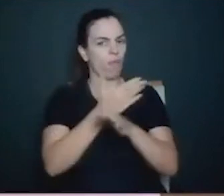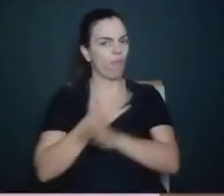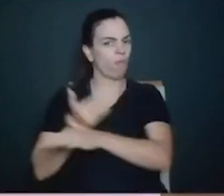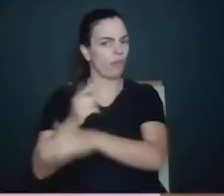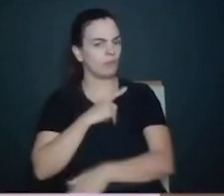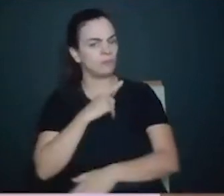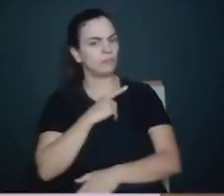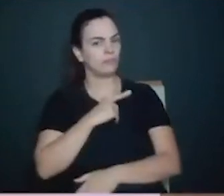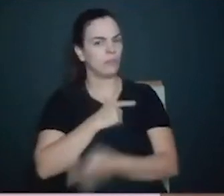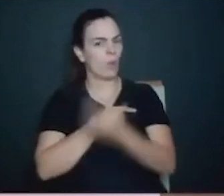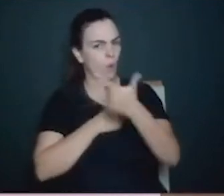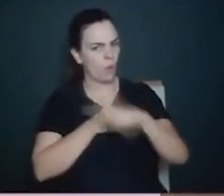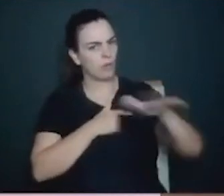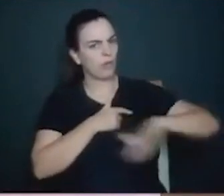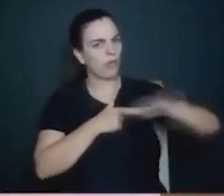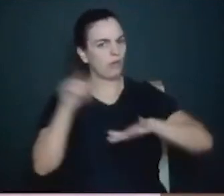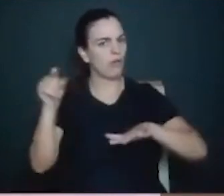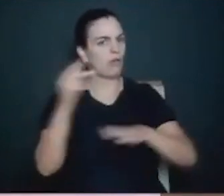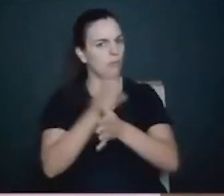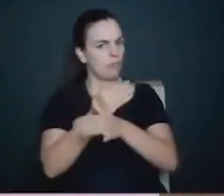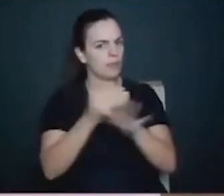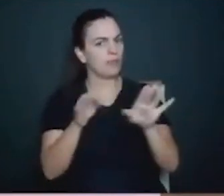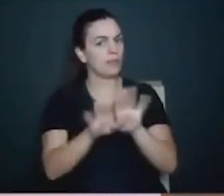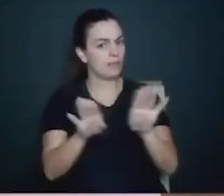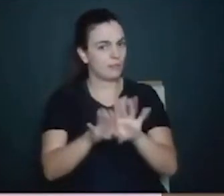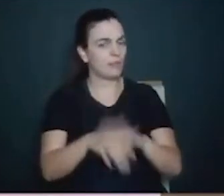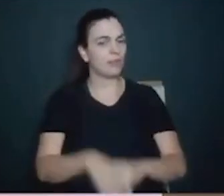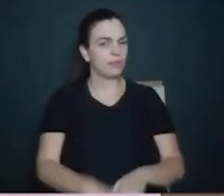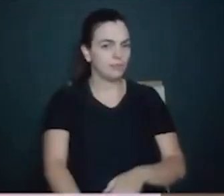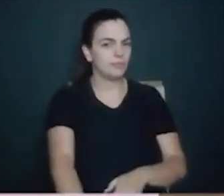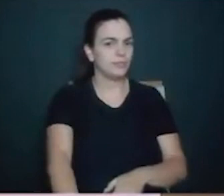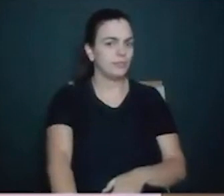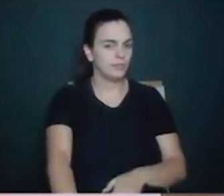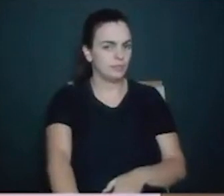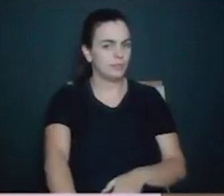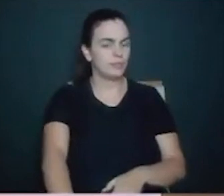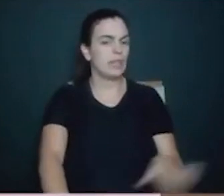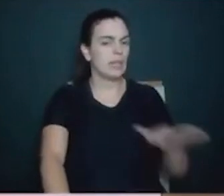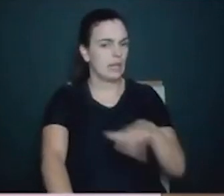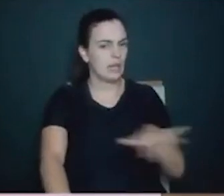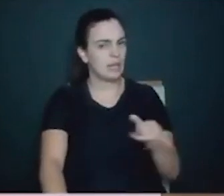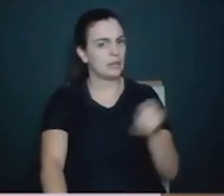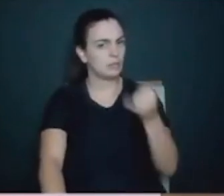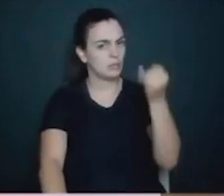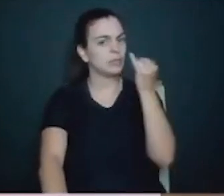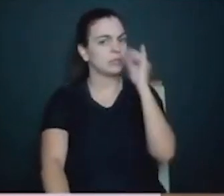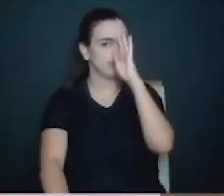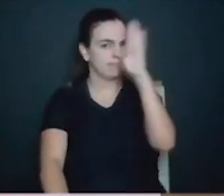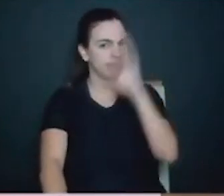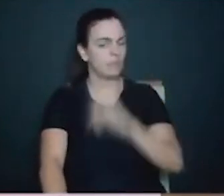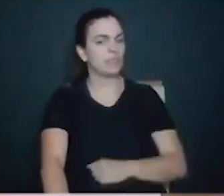outros pontos também, em outros pontos relevantes e importantes. Então, senhores, eu